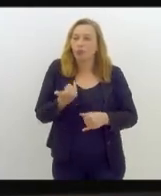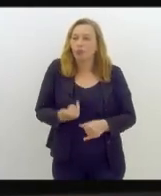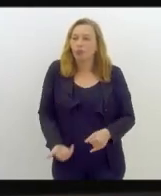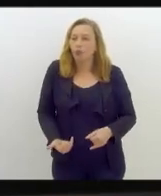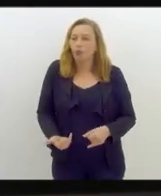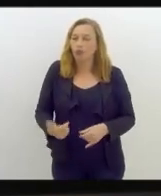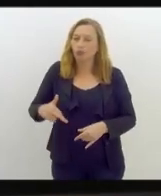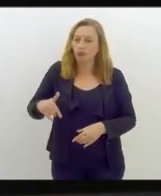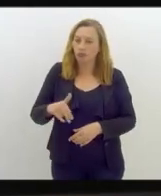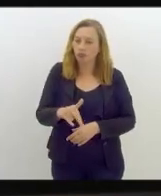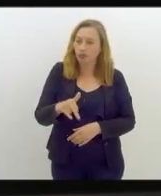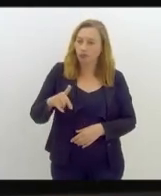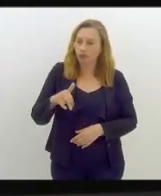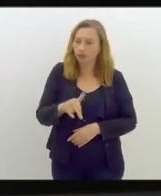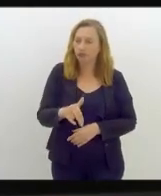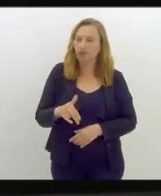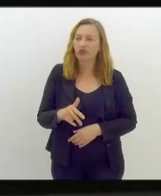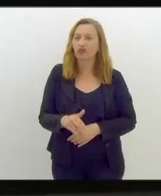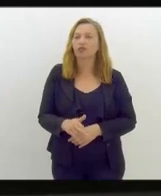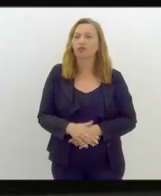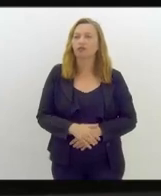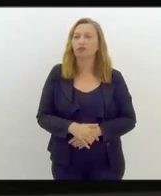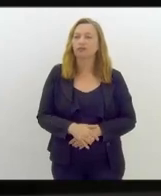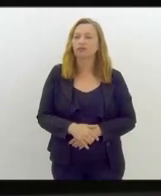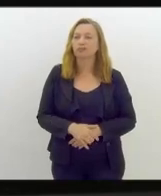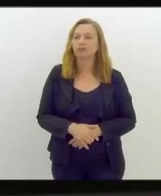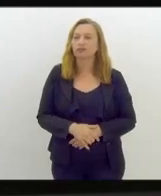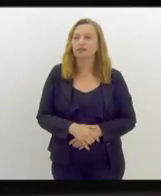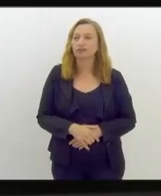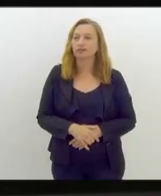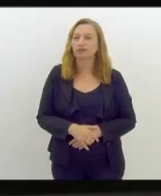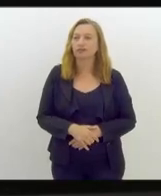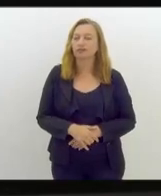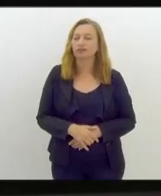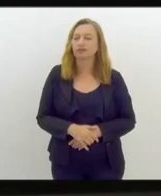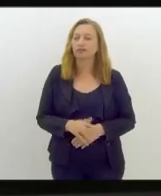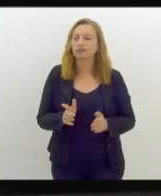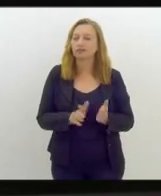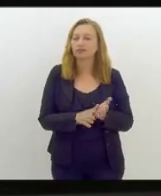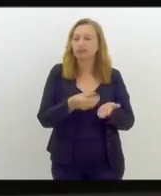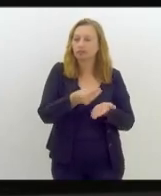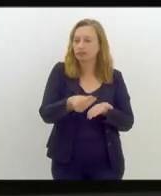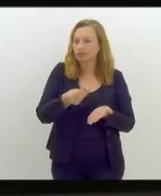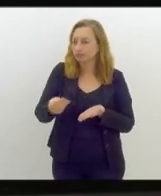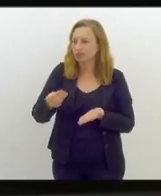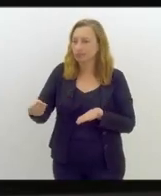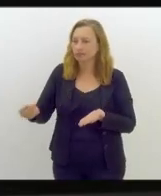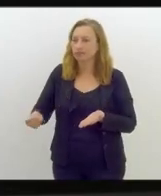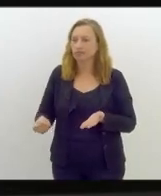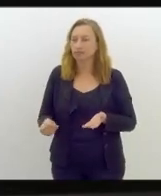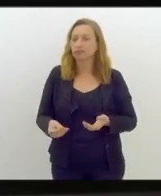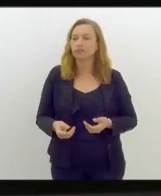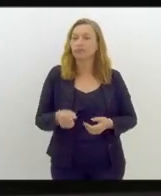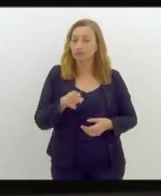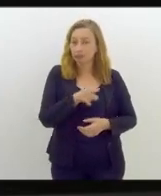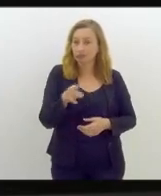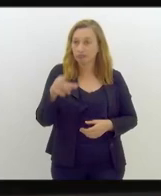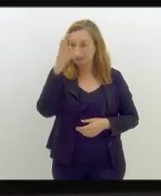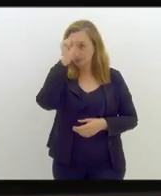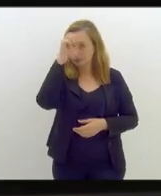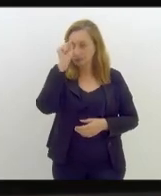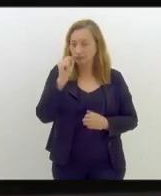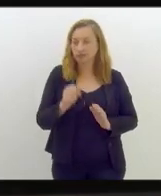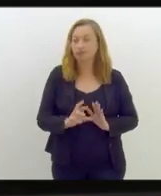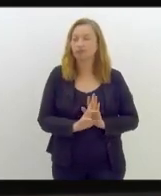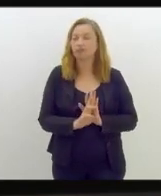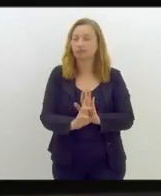andei. 12 quilos, eu gastei foi sola de sapato e o panfleto na mão, o jornal, dizendo para os moradores, vocês têm que aprender a votar em quem